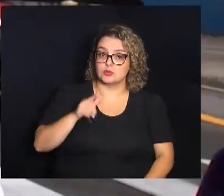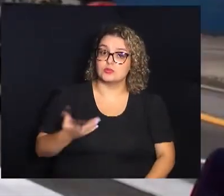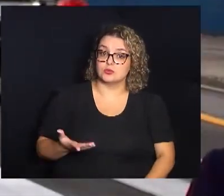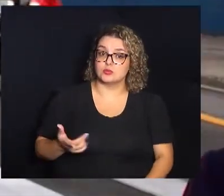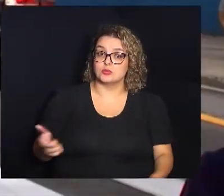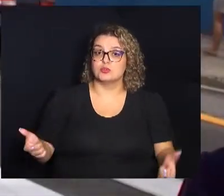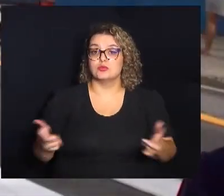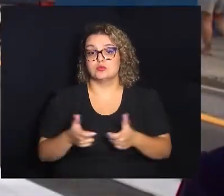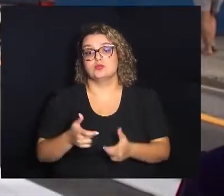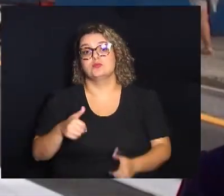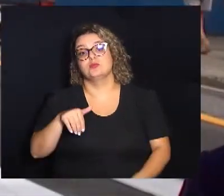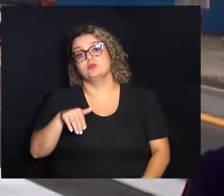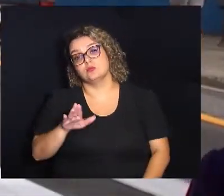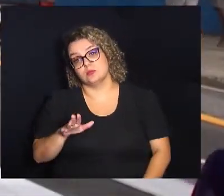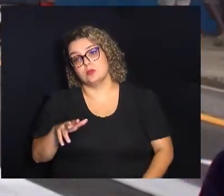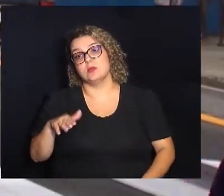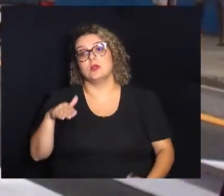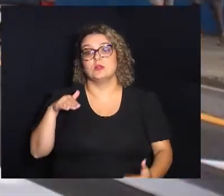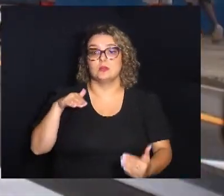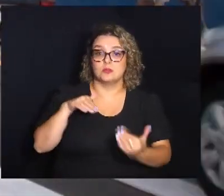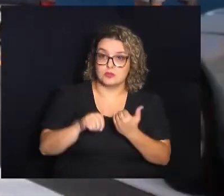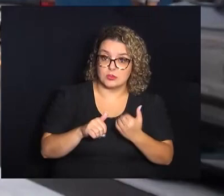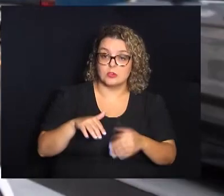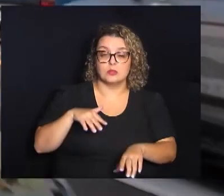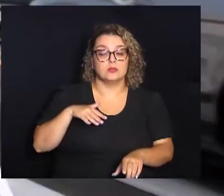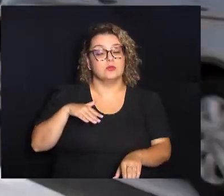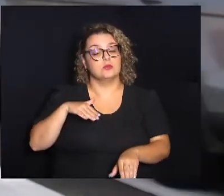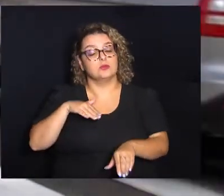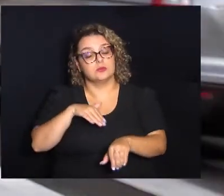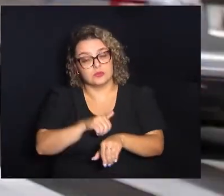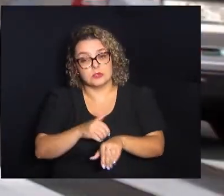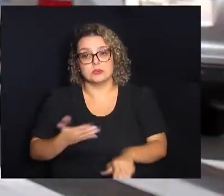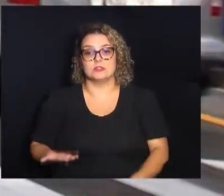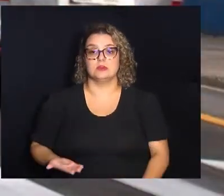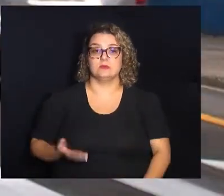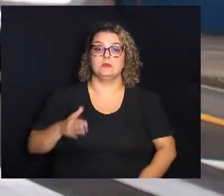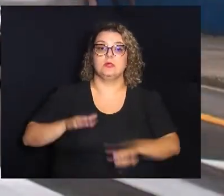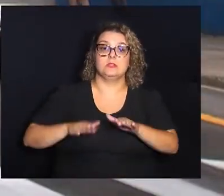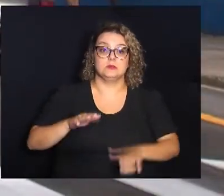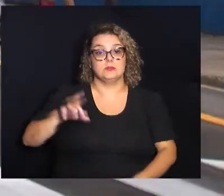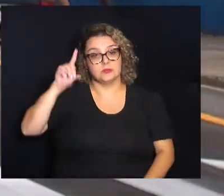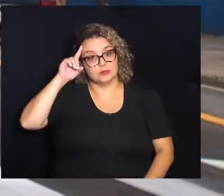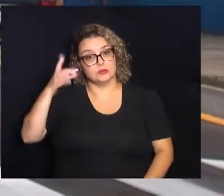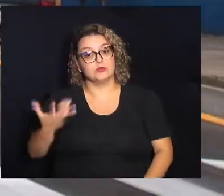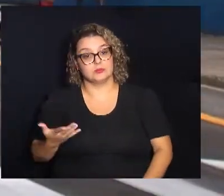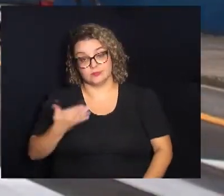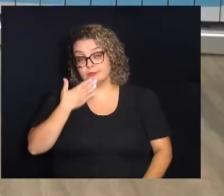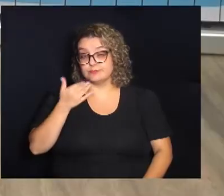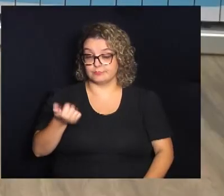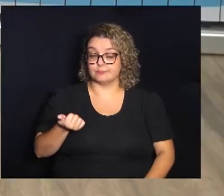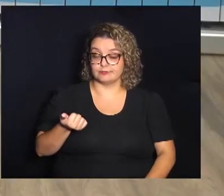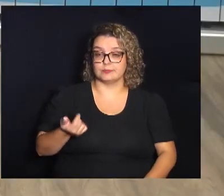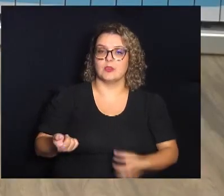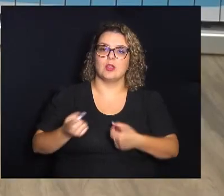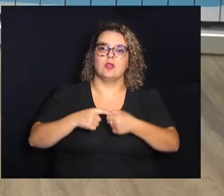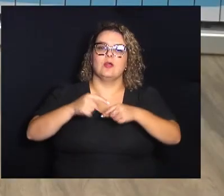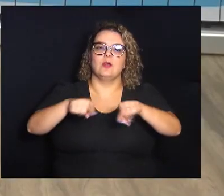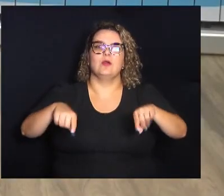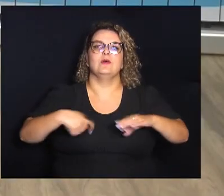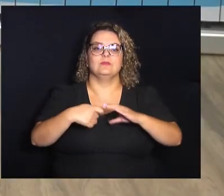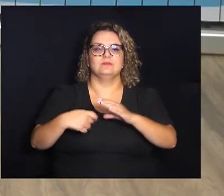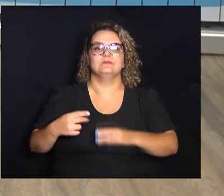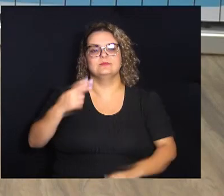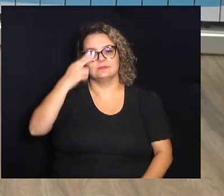diminuir cada vez mais os acidentes no trânsito, não é? Quem sabe um dia essa situação melhore. Eu volto com você,